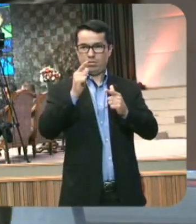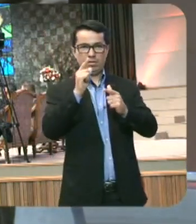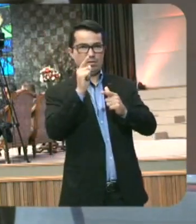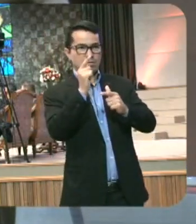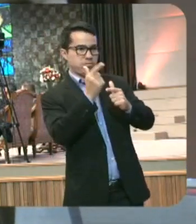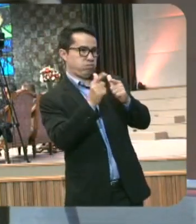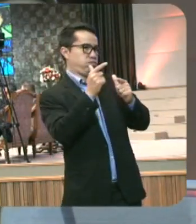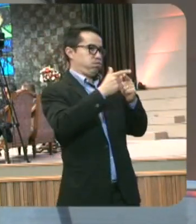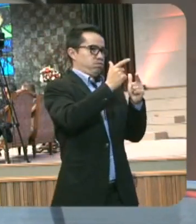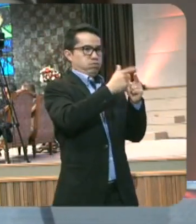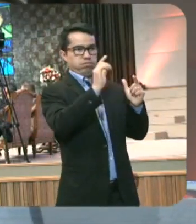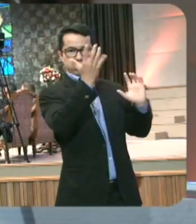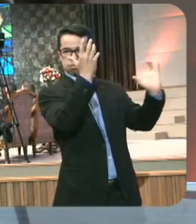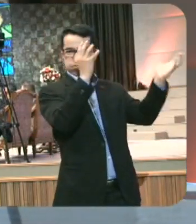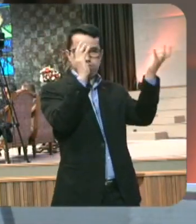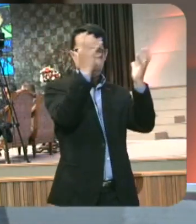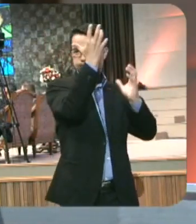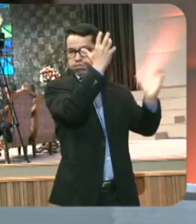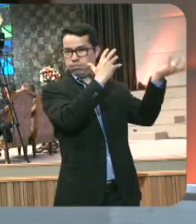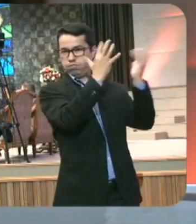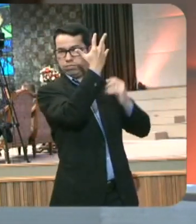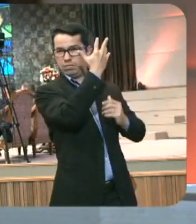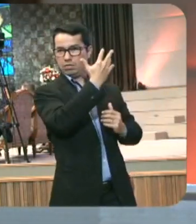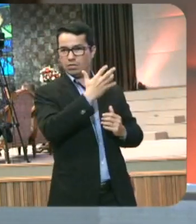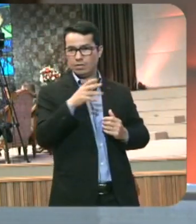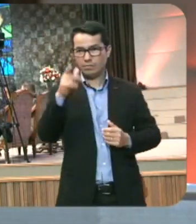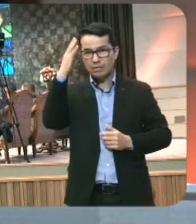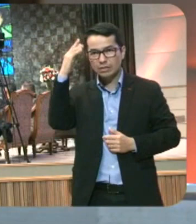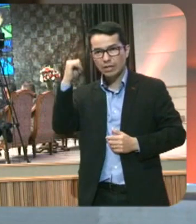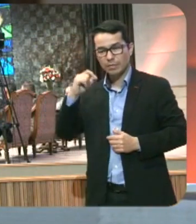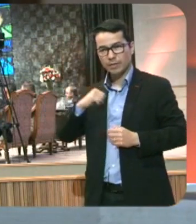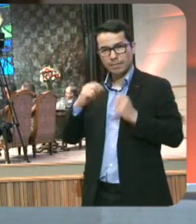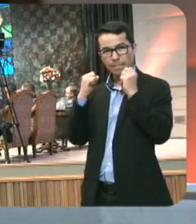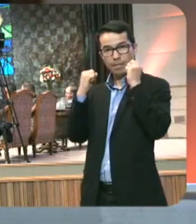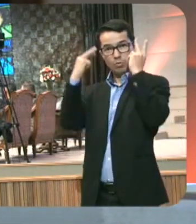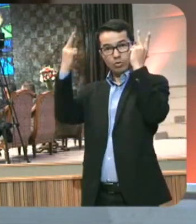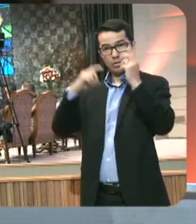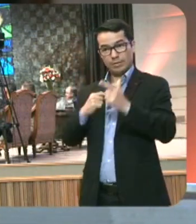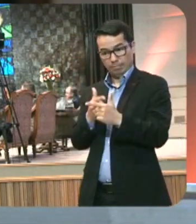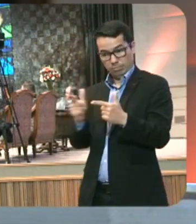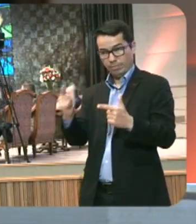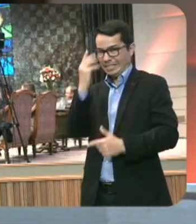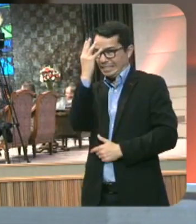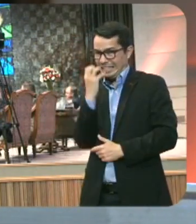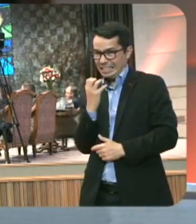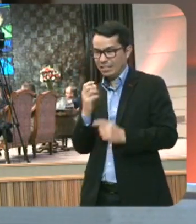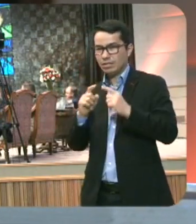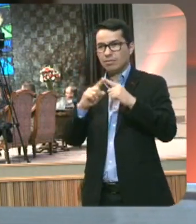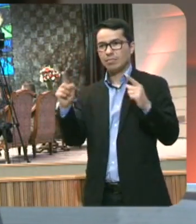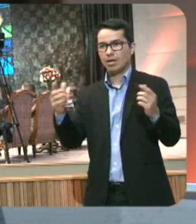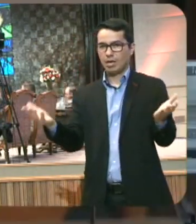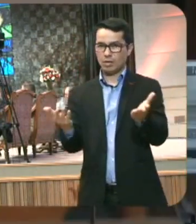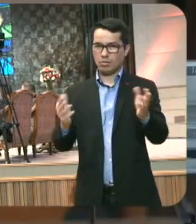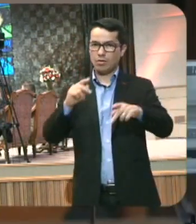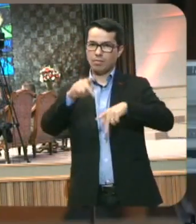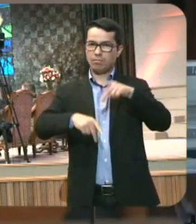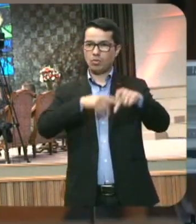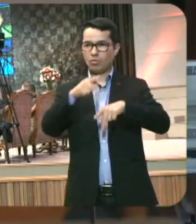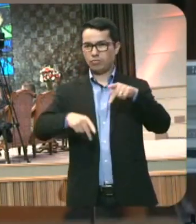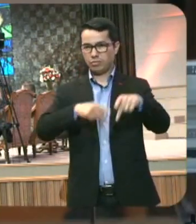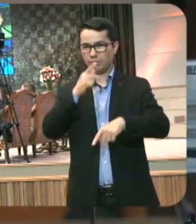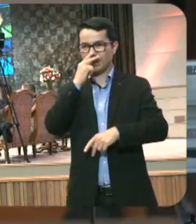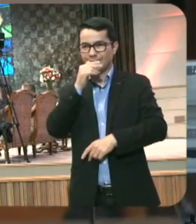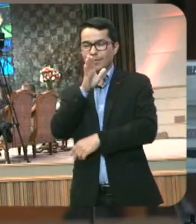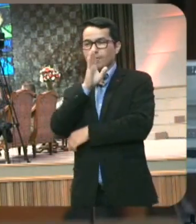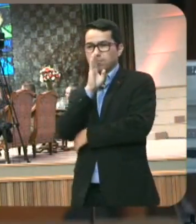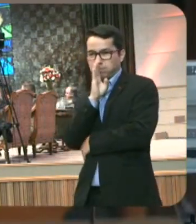tinha enfrentado, Josué ainda não tinha enfrentado, que era a revolta do povo.